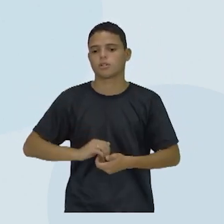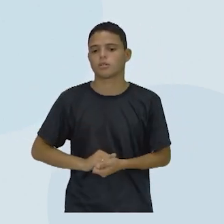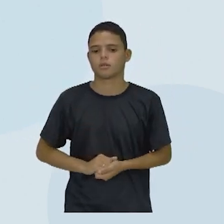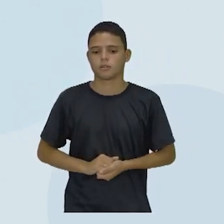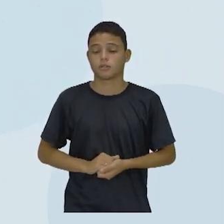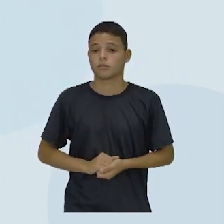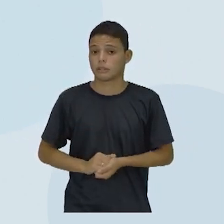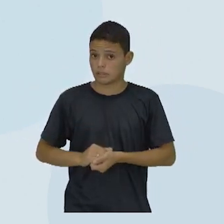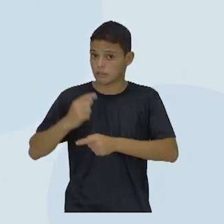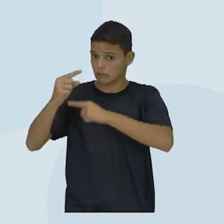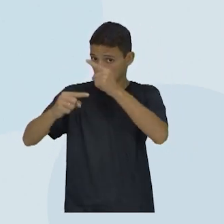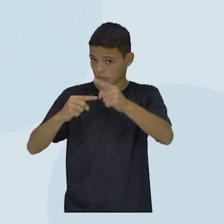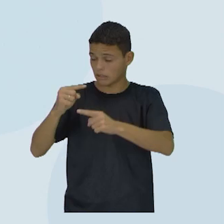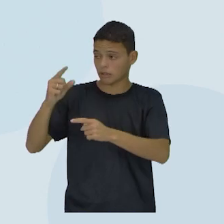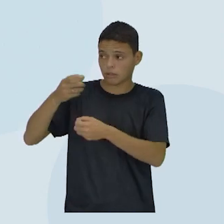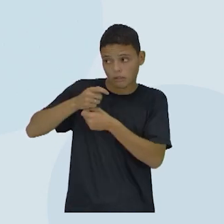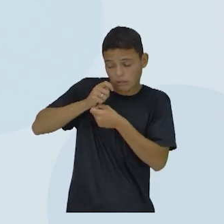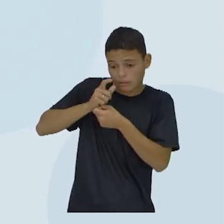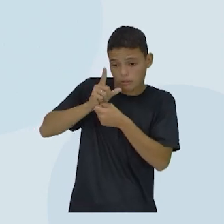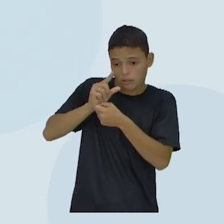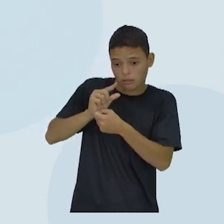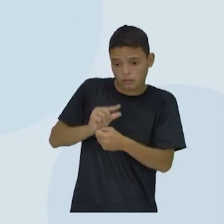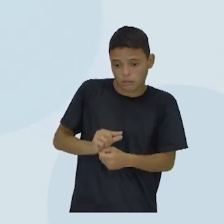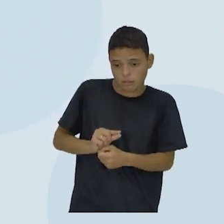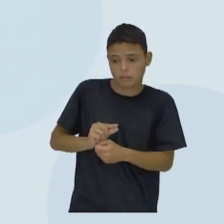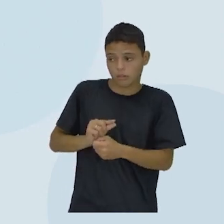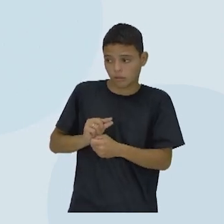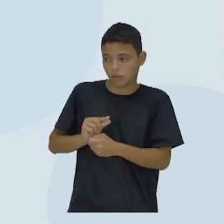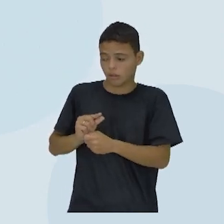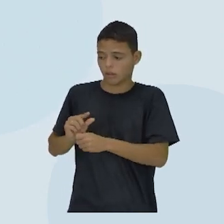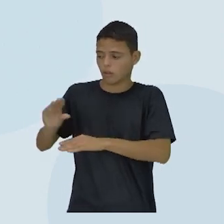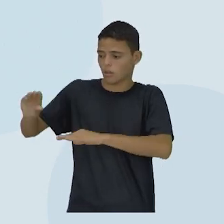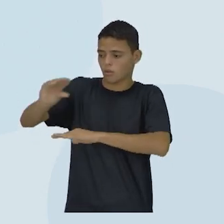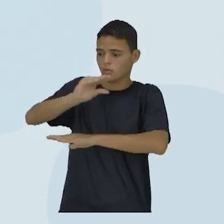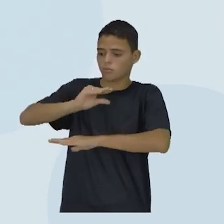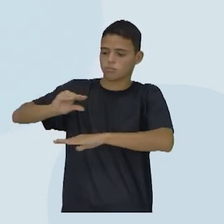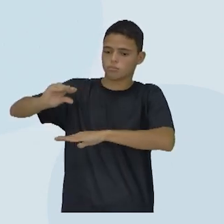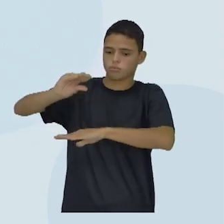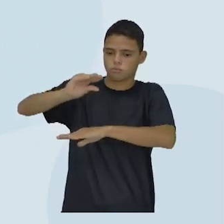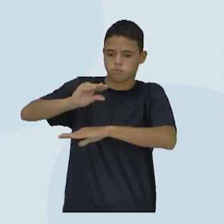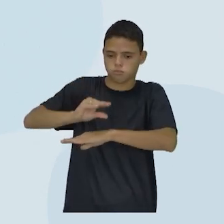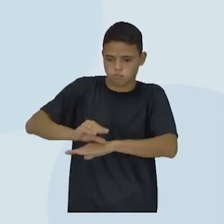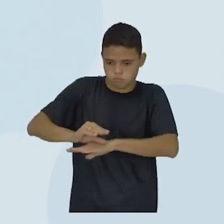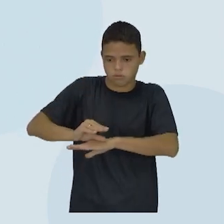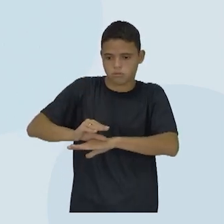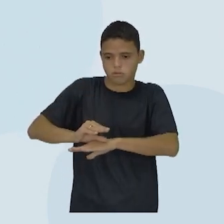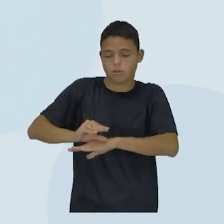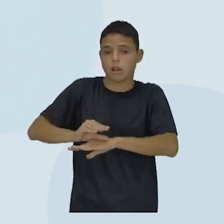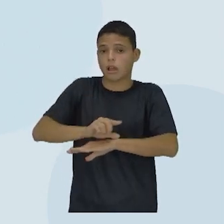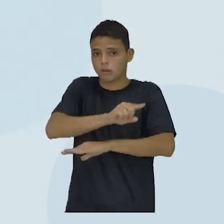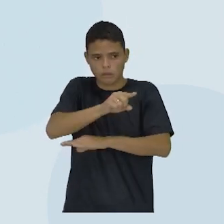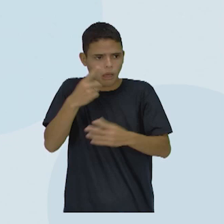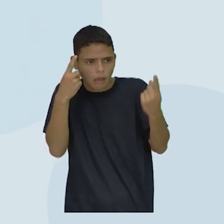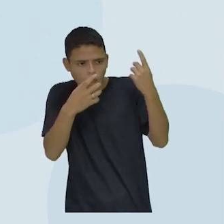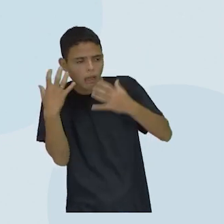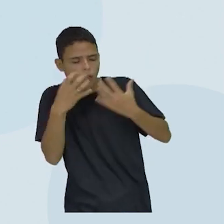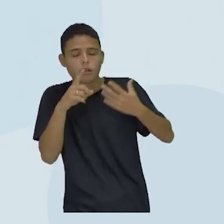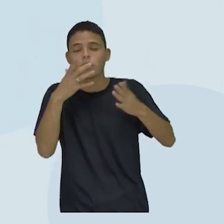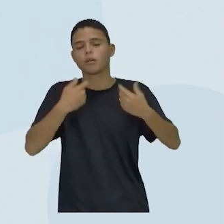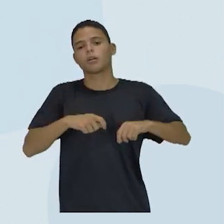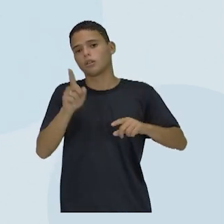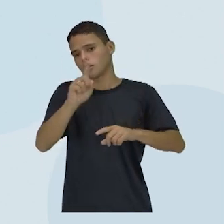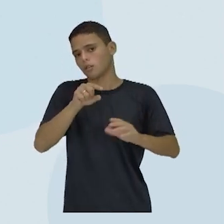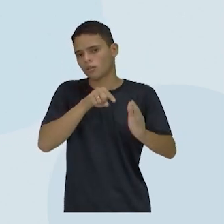Logo após esse áudio, uma espaçonave pousou em nossa região. Especialistas pedem para não entrarmos em pânico.